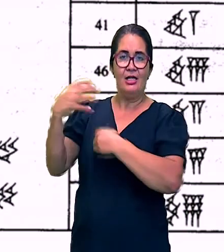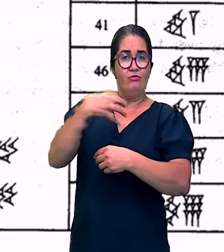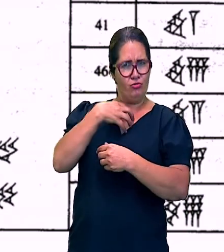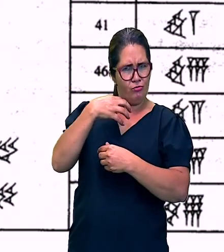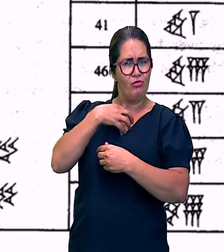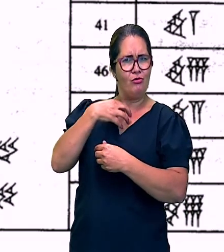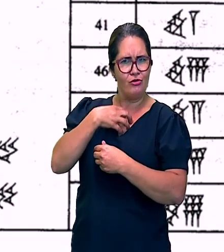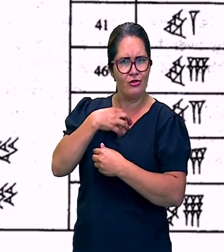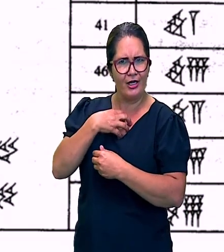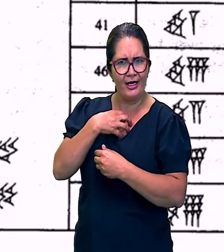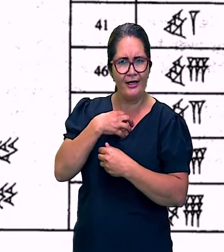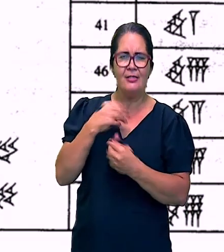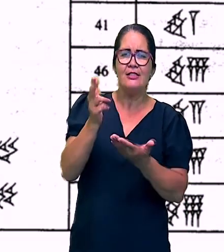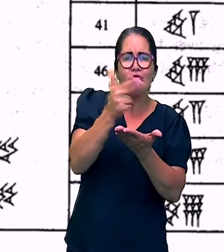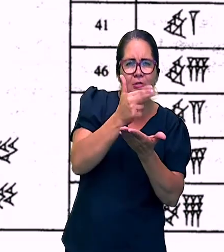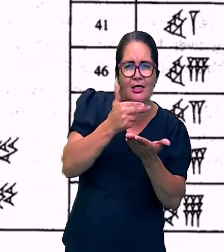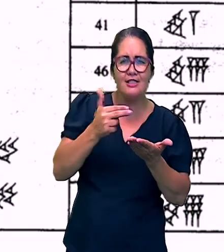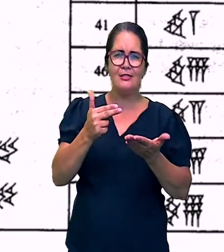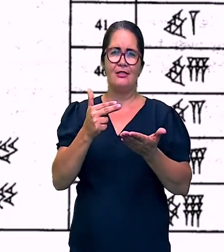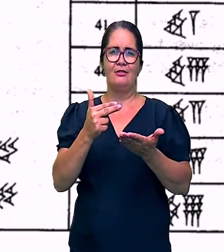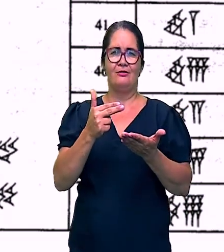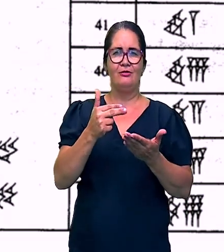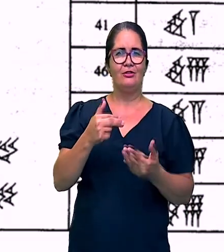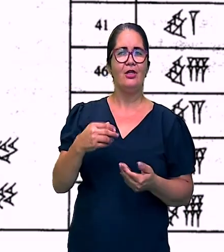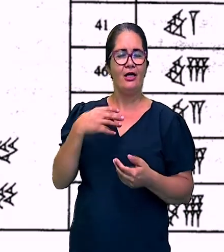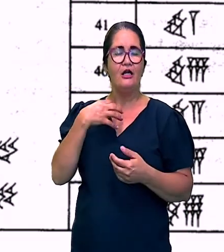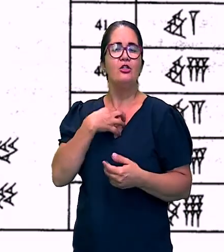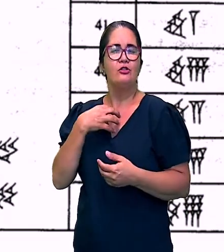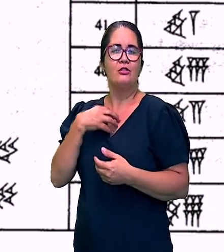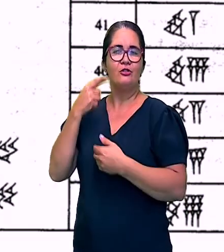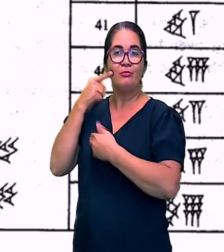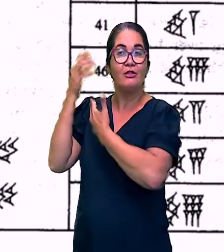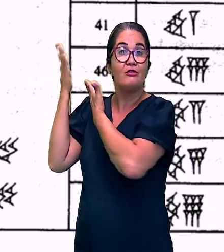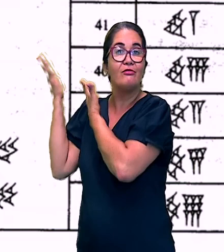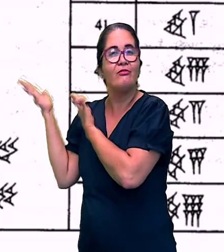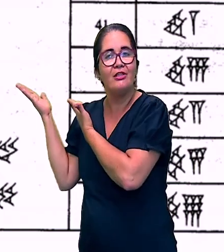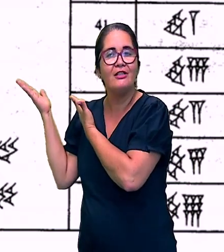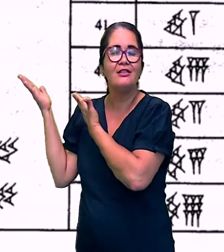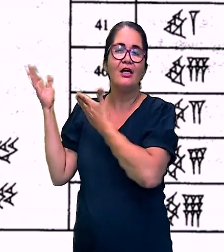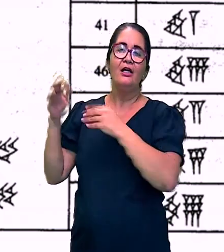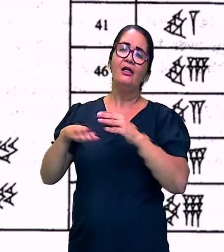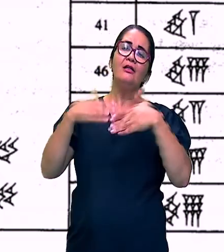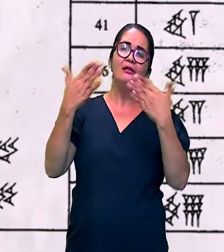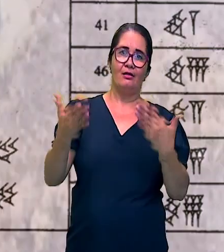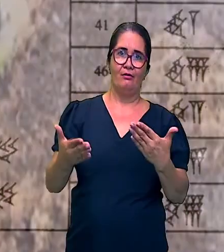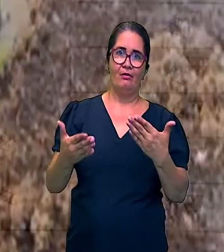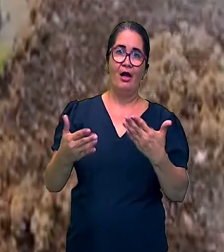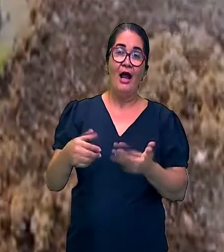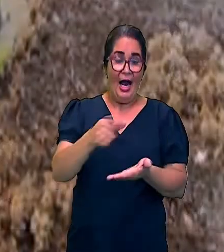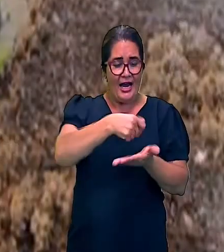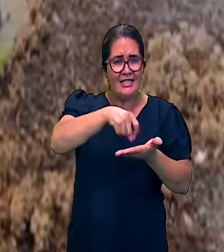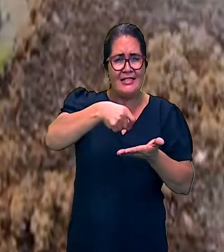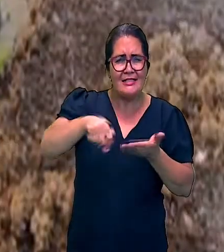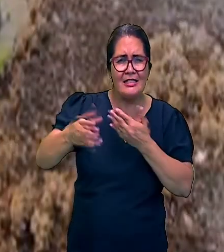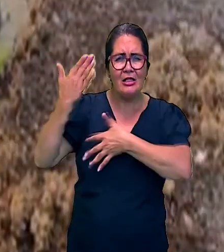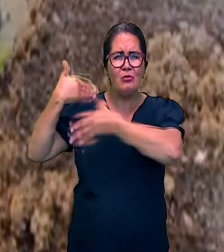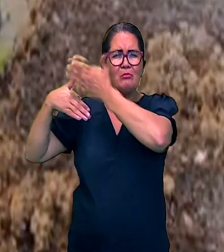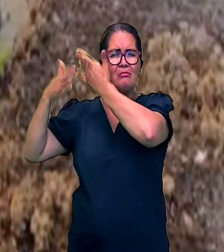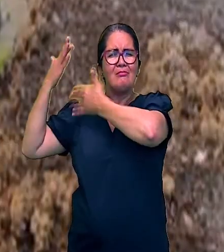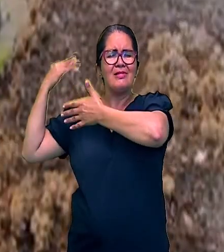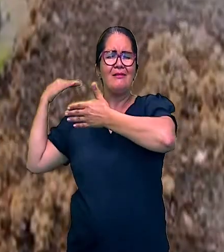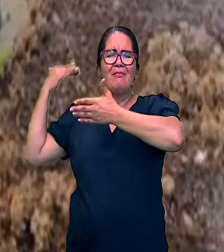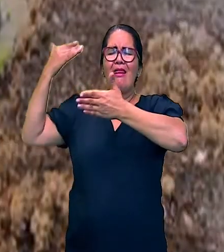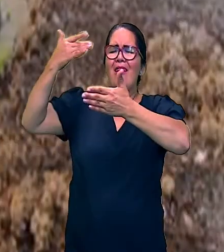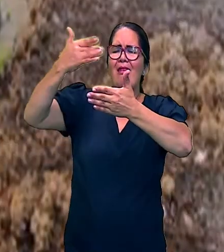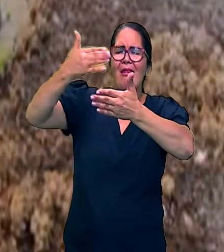2, 3 e assim sucessivamente, até chegar aos nossos dias atuais. Nesta aula, nós vimos